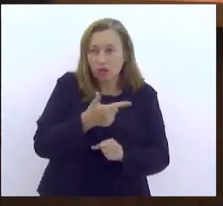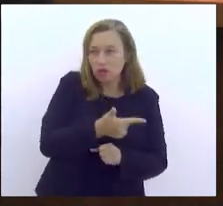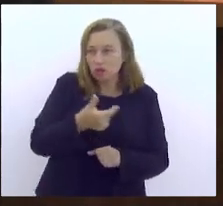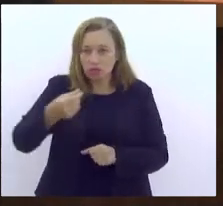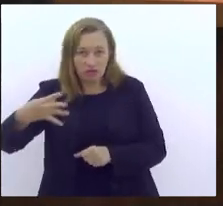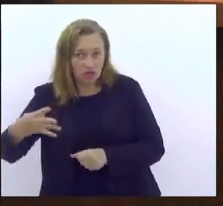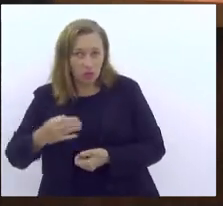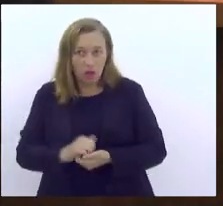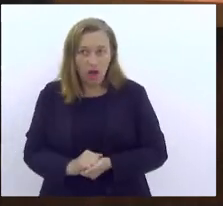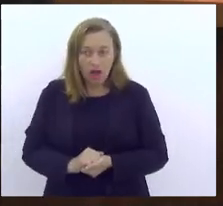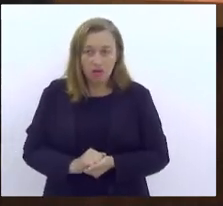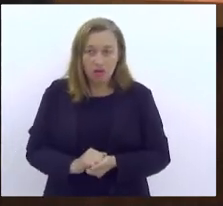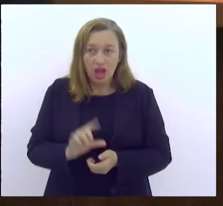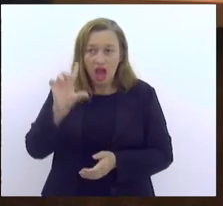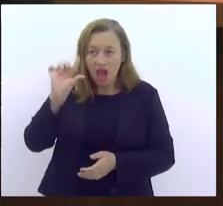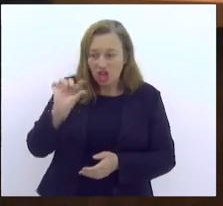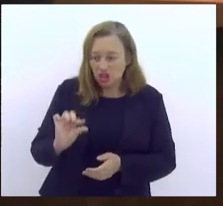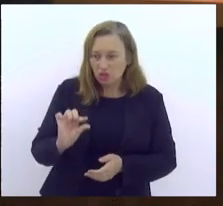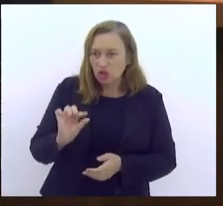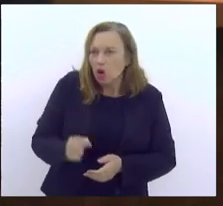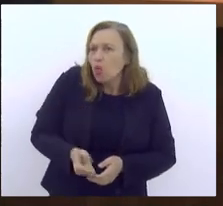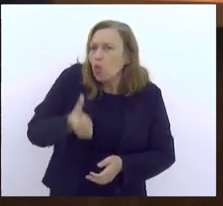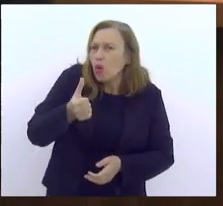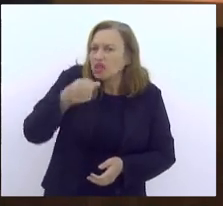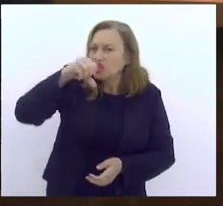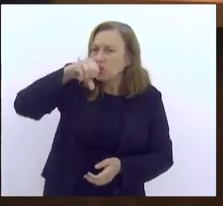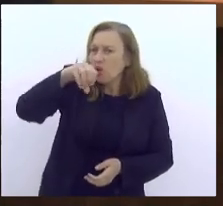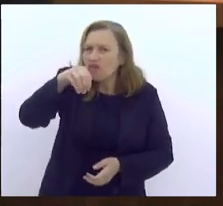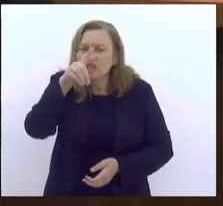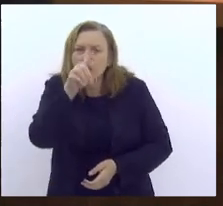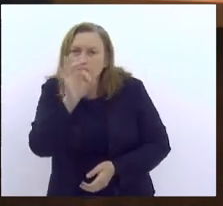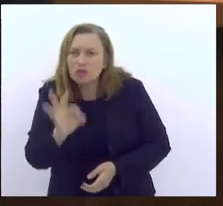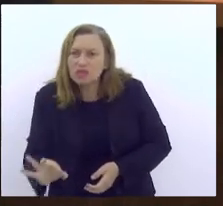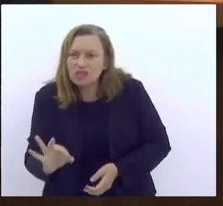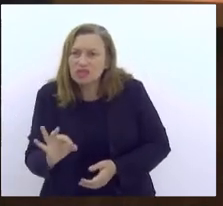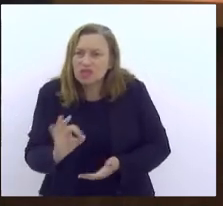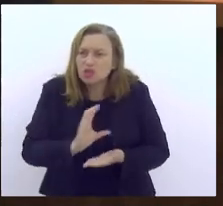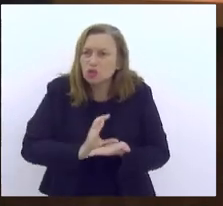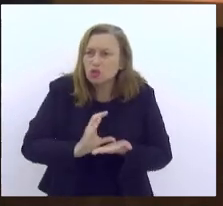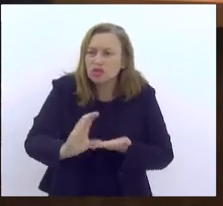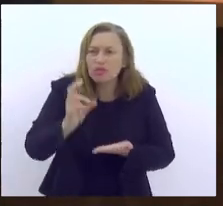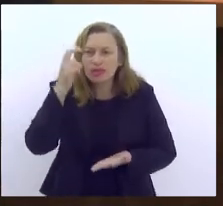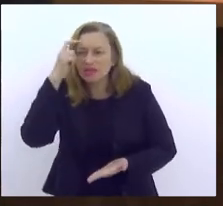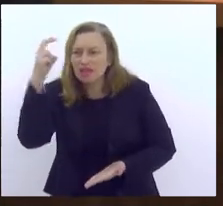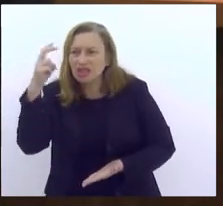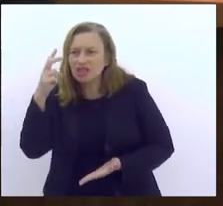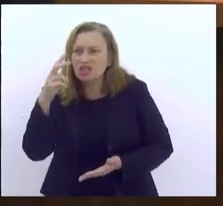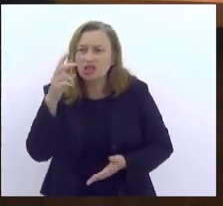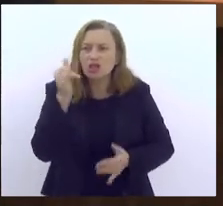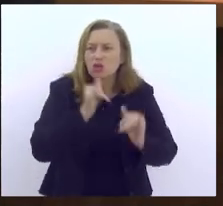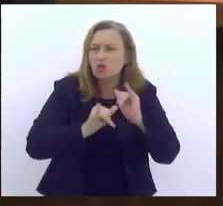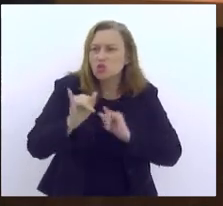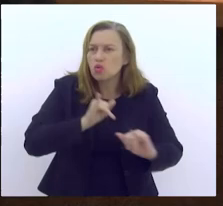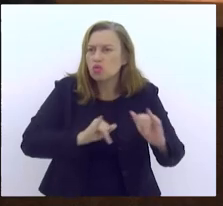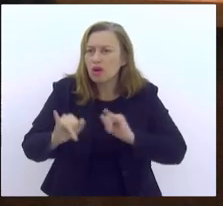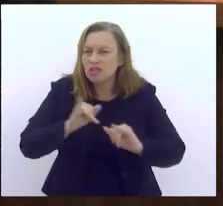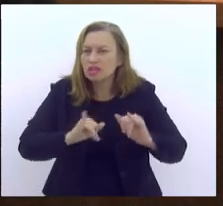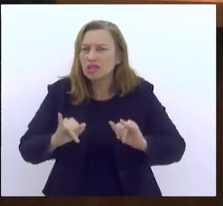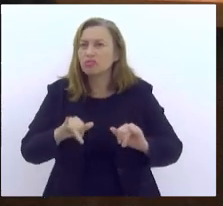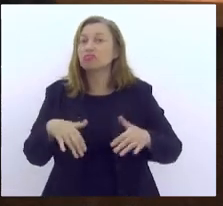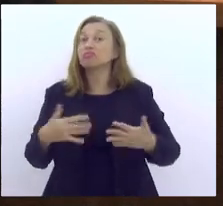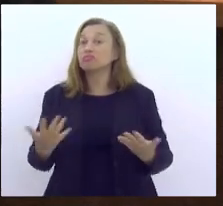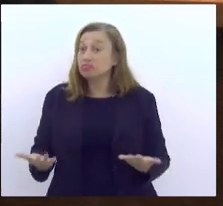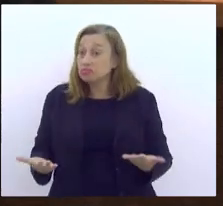2024, a redução em quase 90% do orçamento em inteligência e informação. Ou